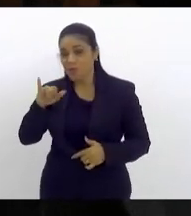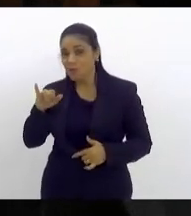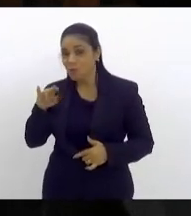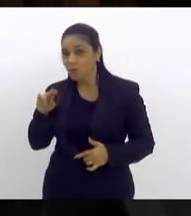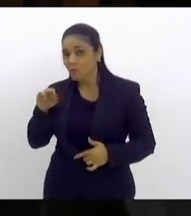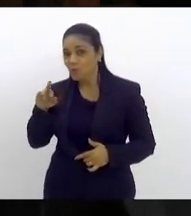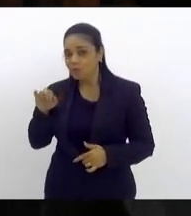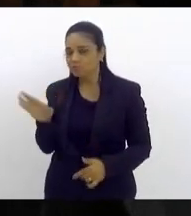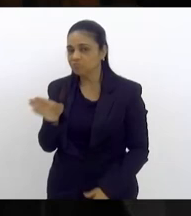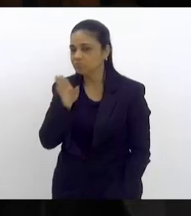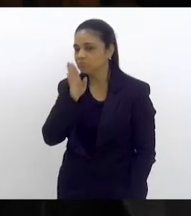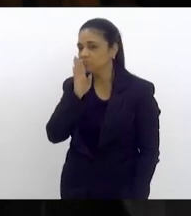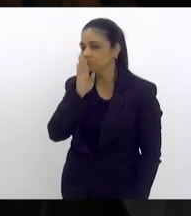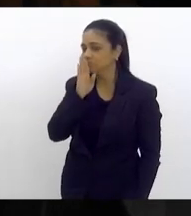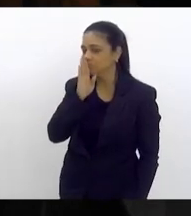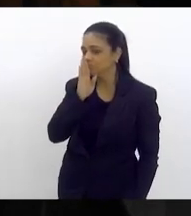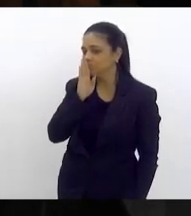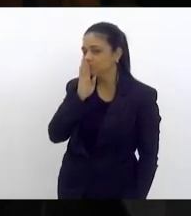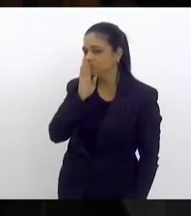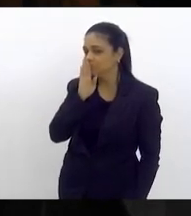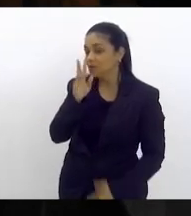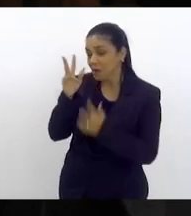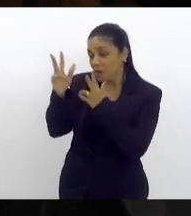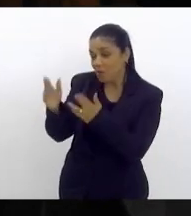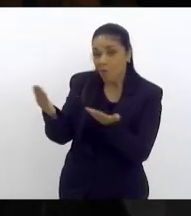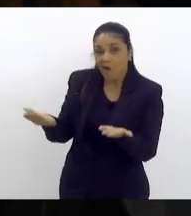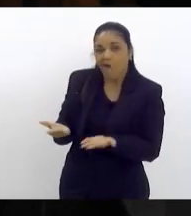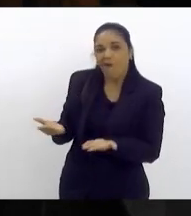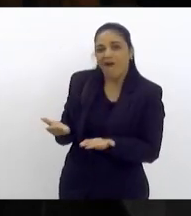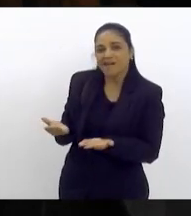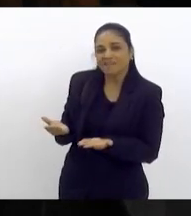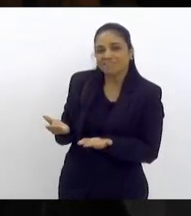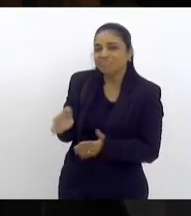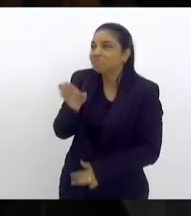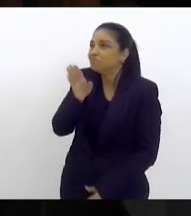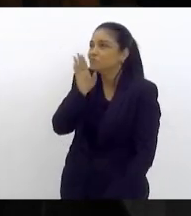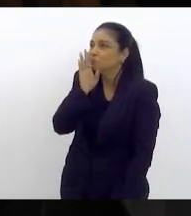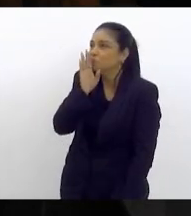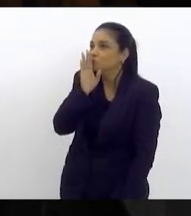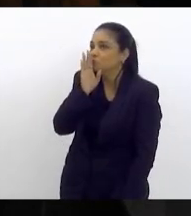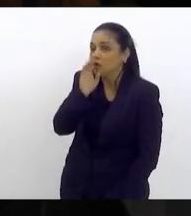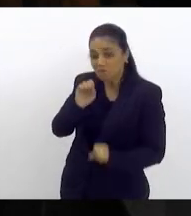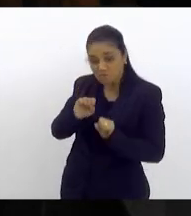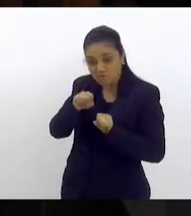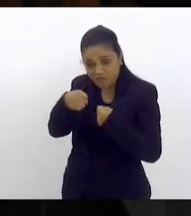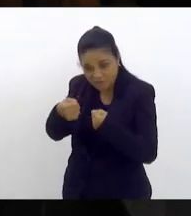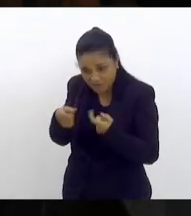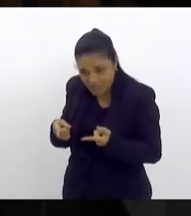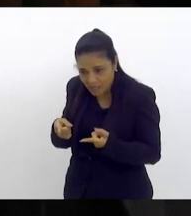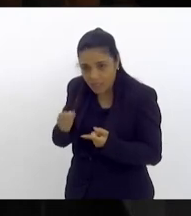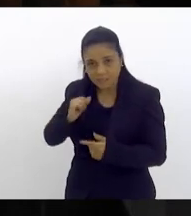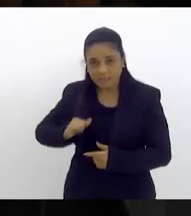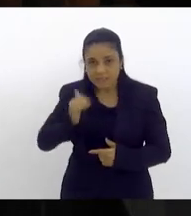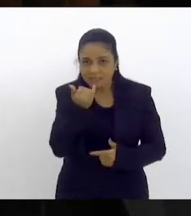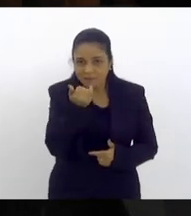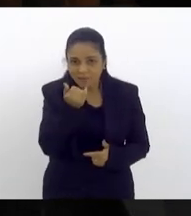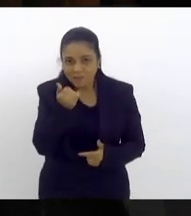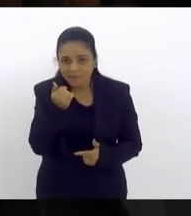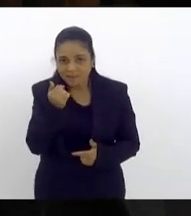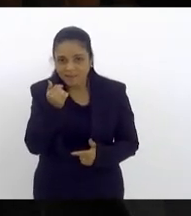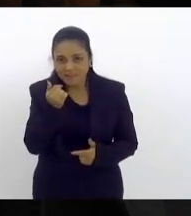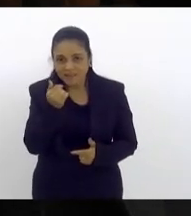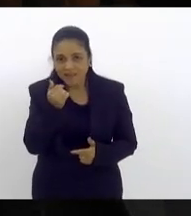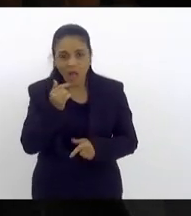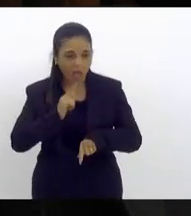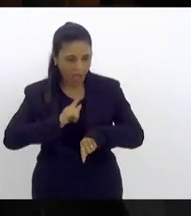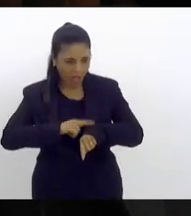exatamente Então tá agora silêncio vai falar vai defender as cestas Deputado agora vai seleção que tá preocupado